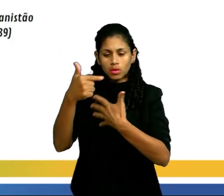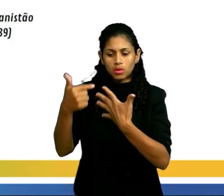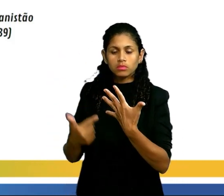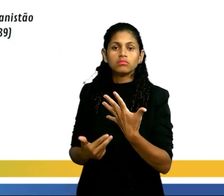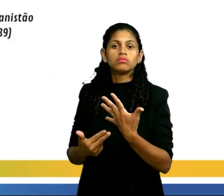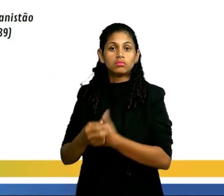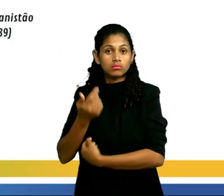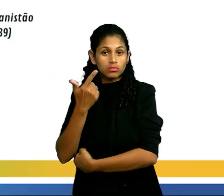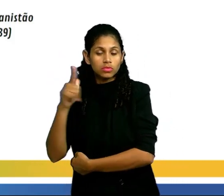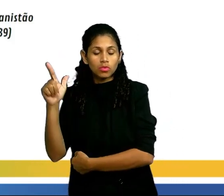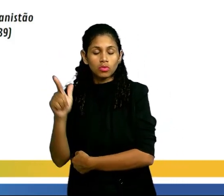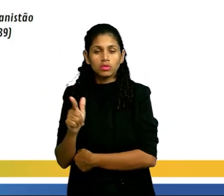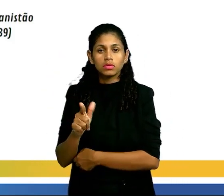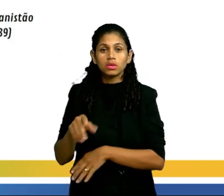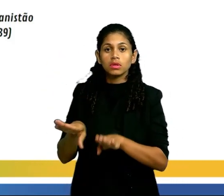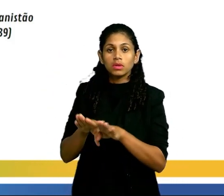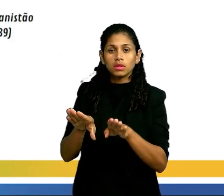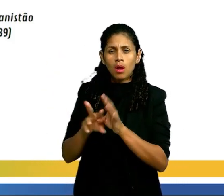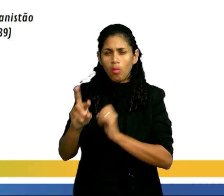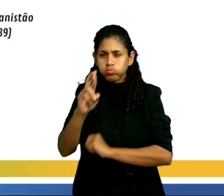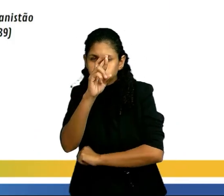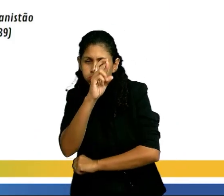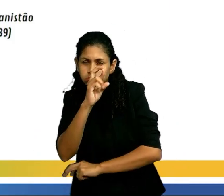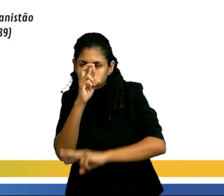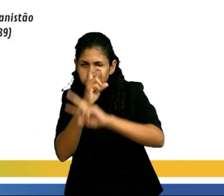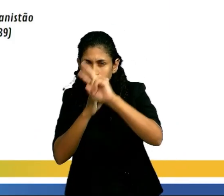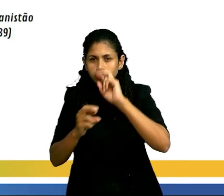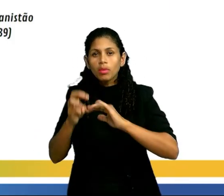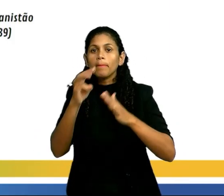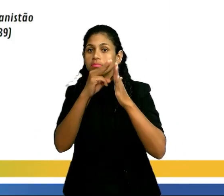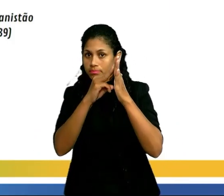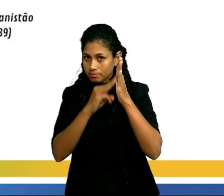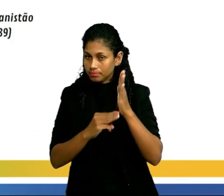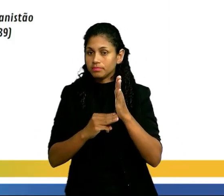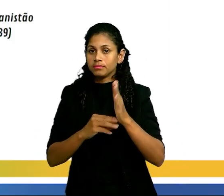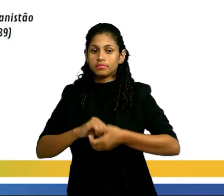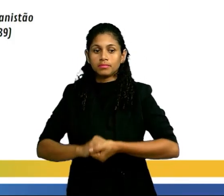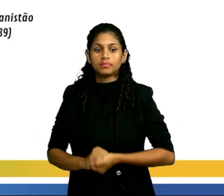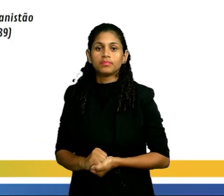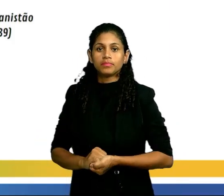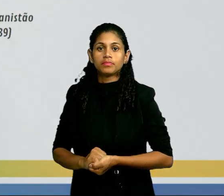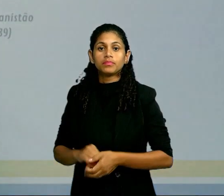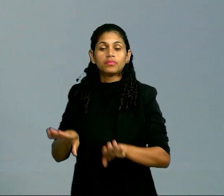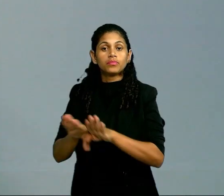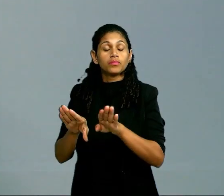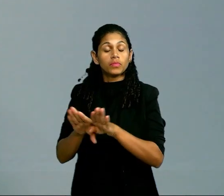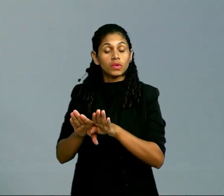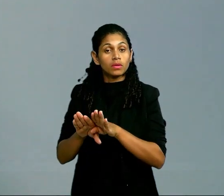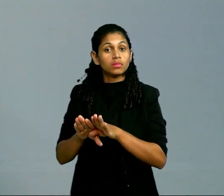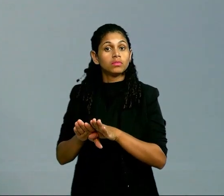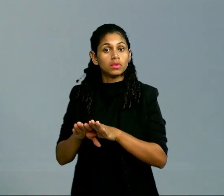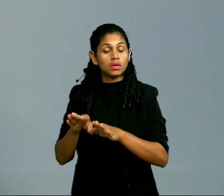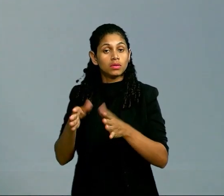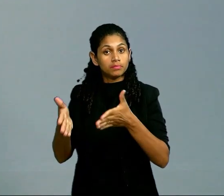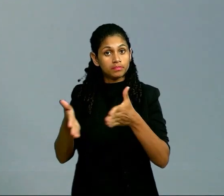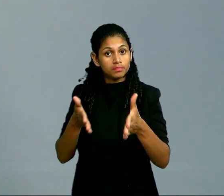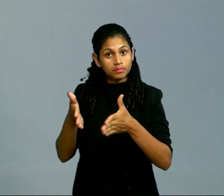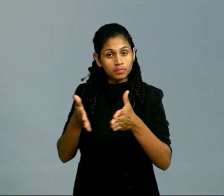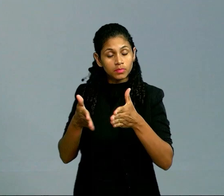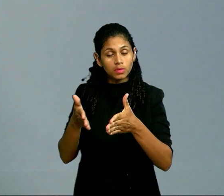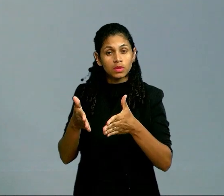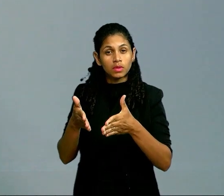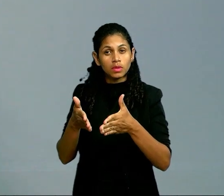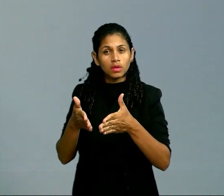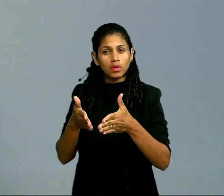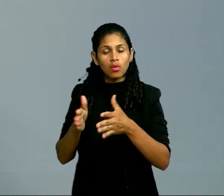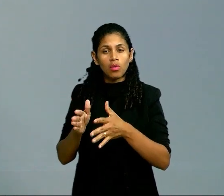espionagem utilizados por eles, né, como a CIA e a KGB. Também foi nesse período, gente, aí da corrida